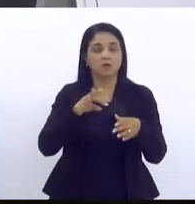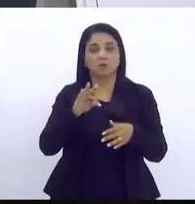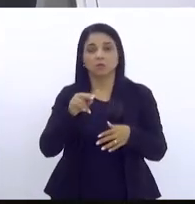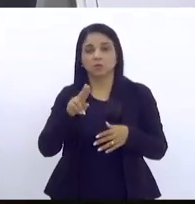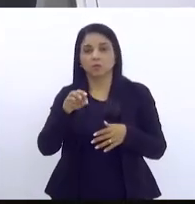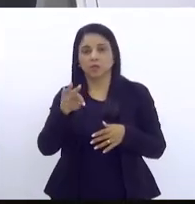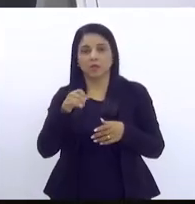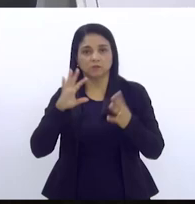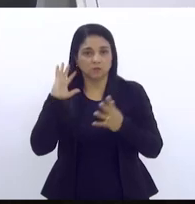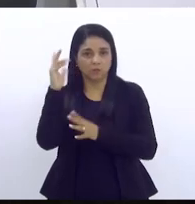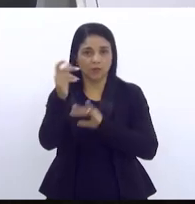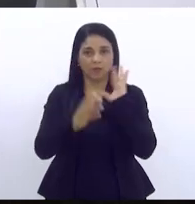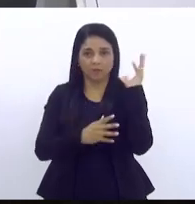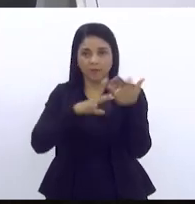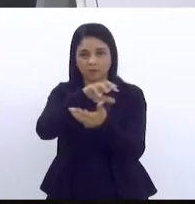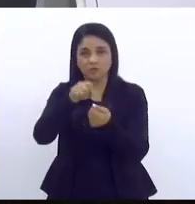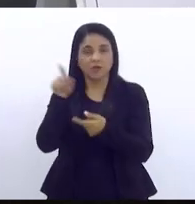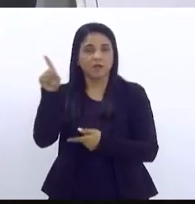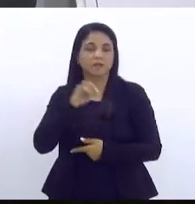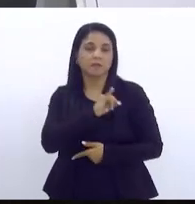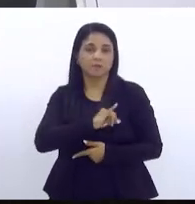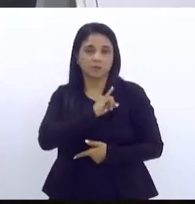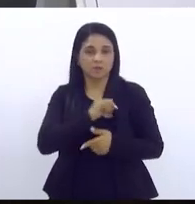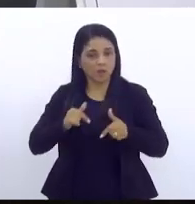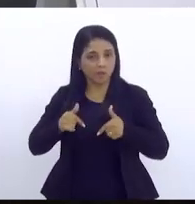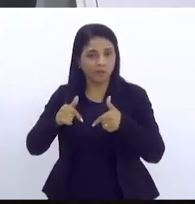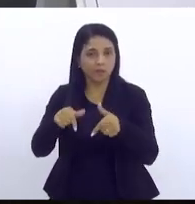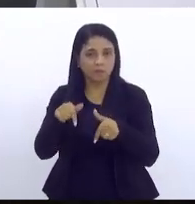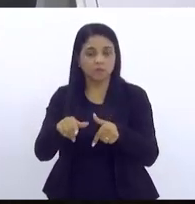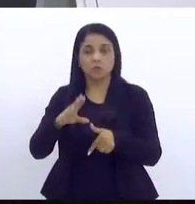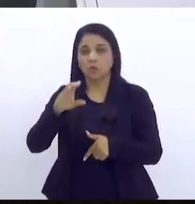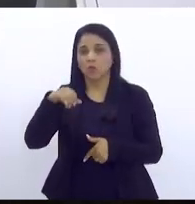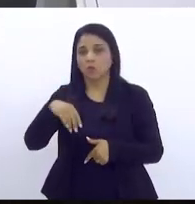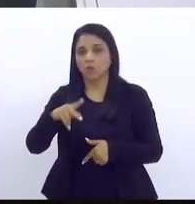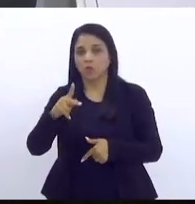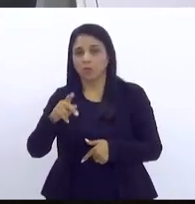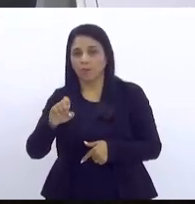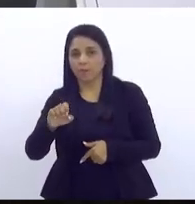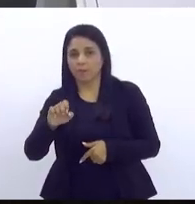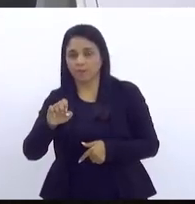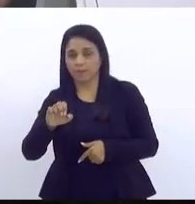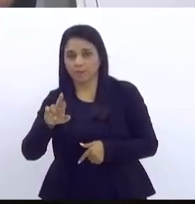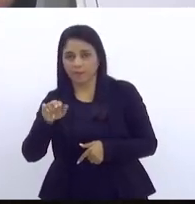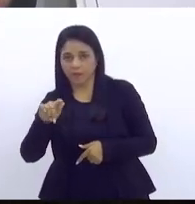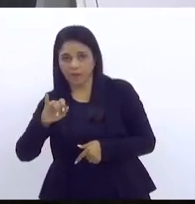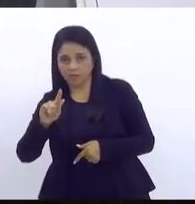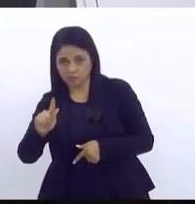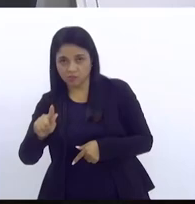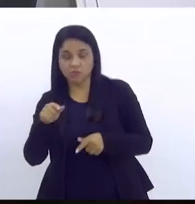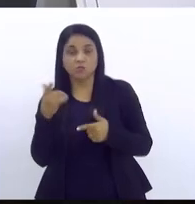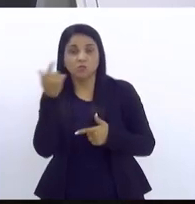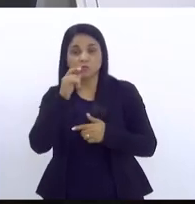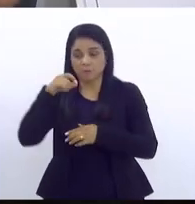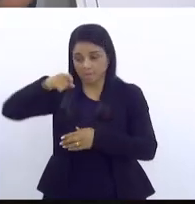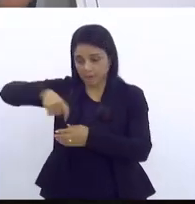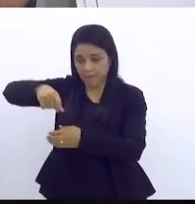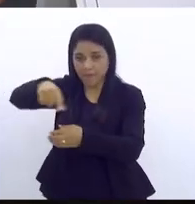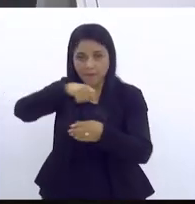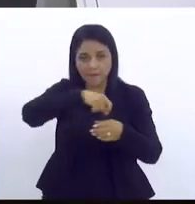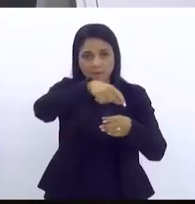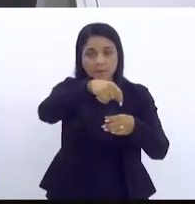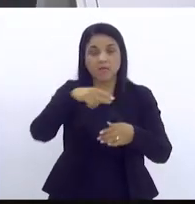exemplo no nosso caso lá e Itaboraí a gente teve uma atuação no caso do cerge em que nós conseguimos uma restauração Florestal de 5005